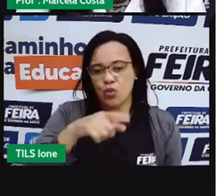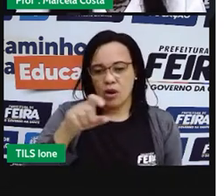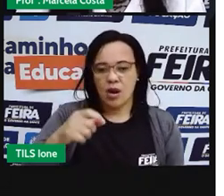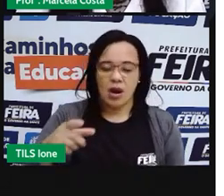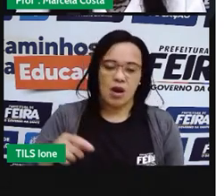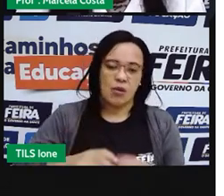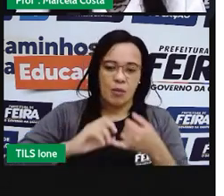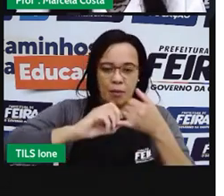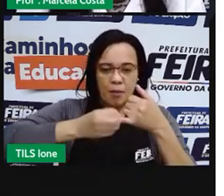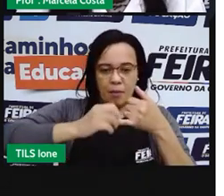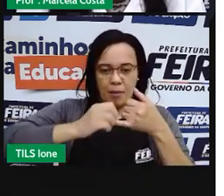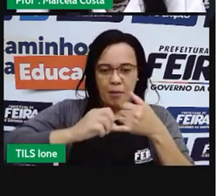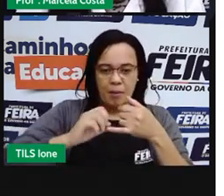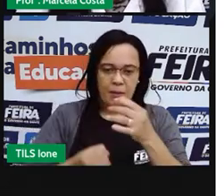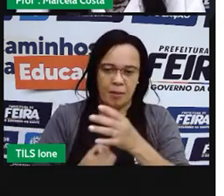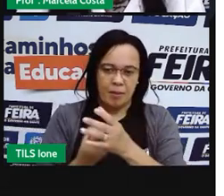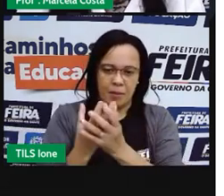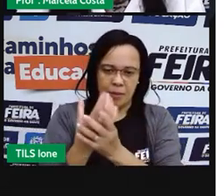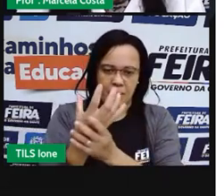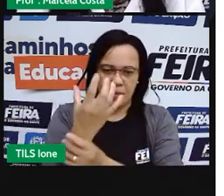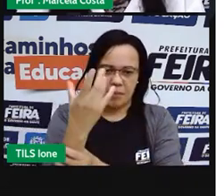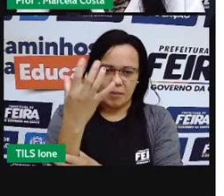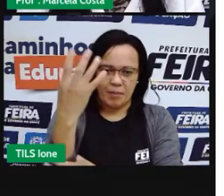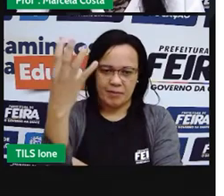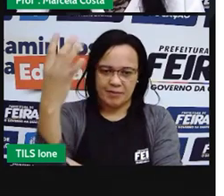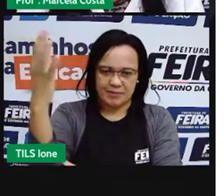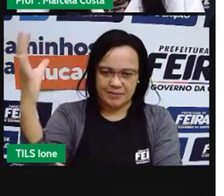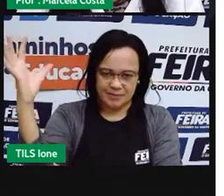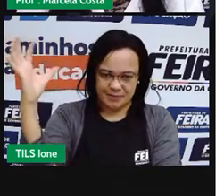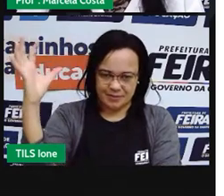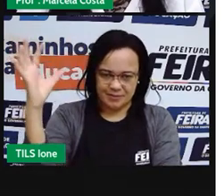João. E o pé de feijão.